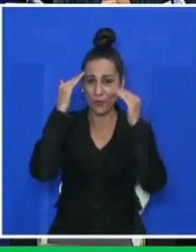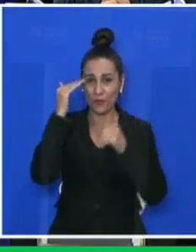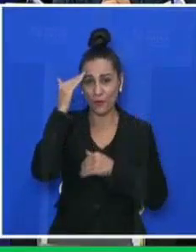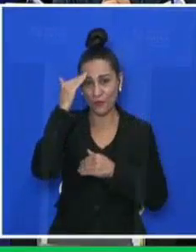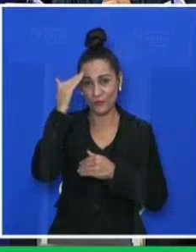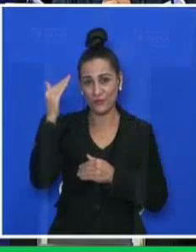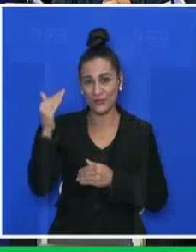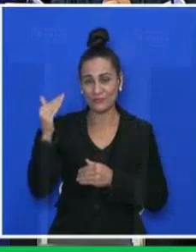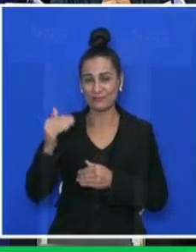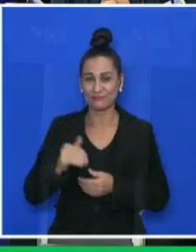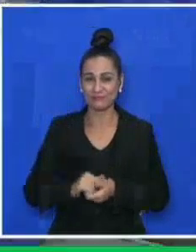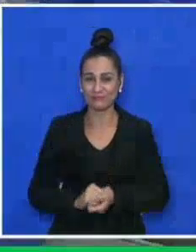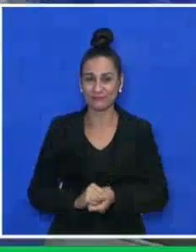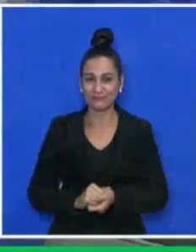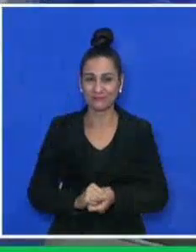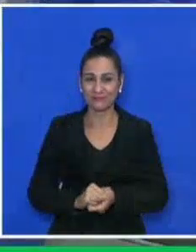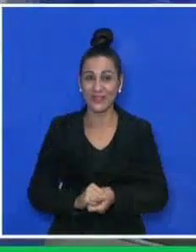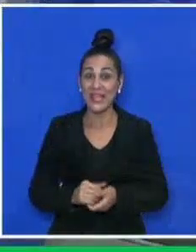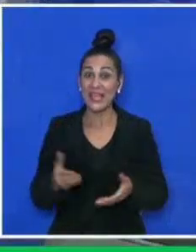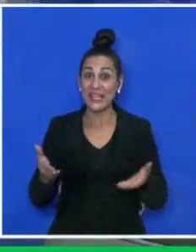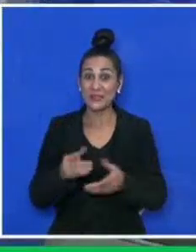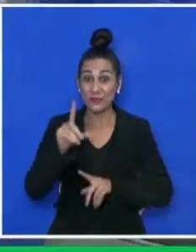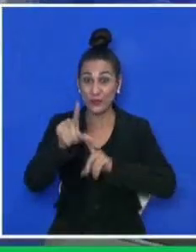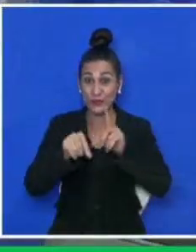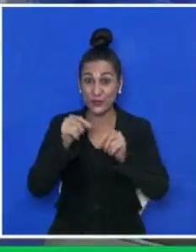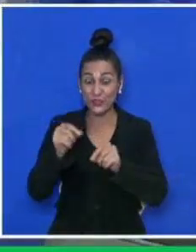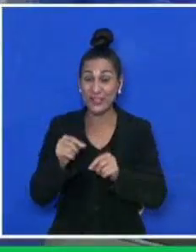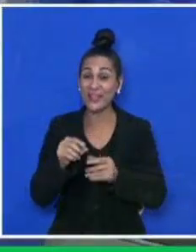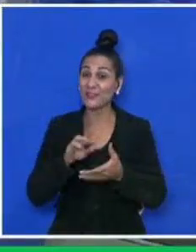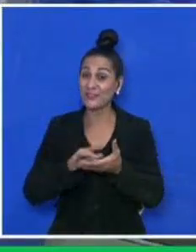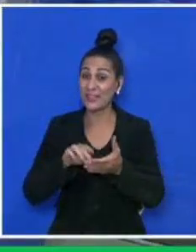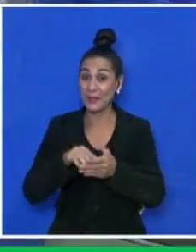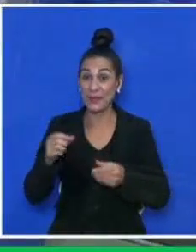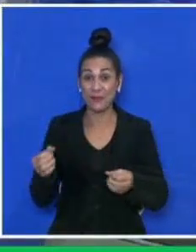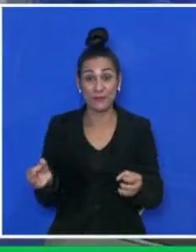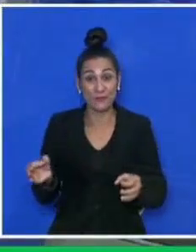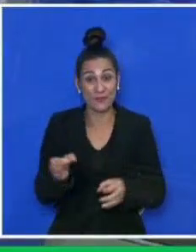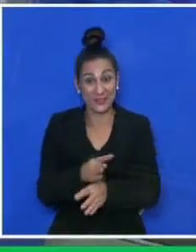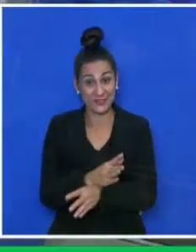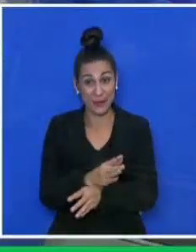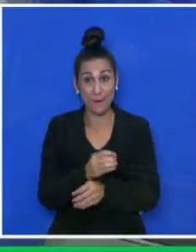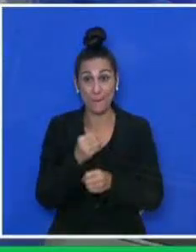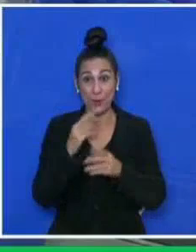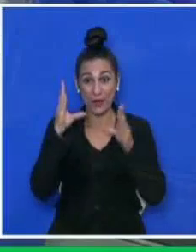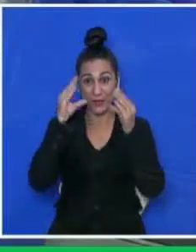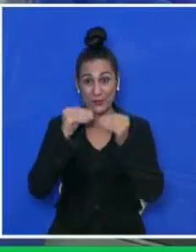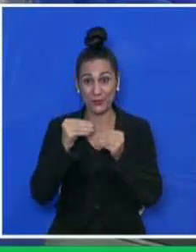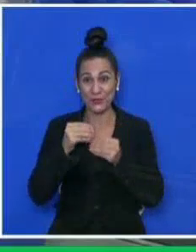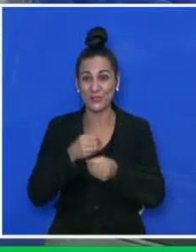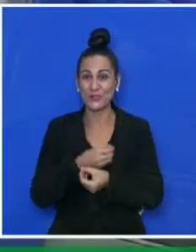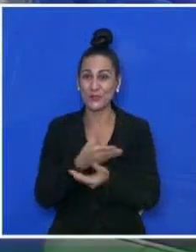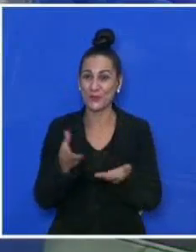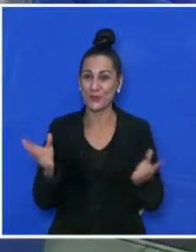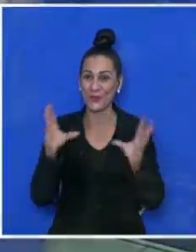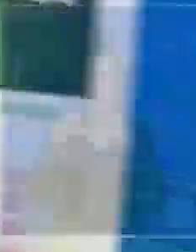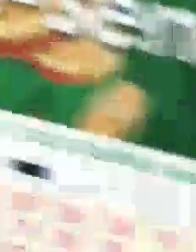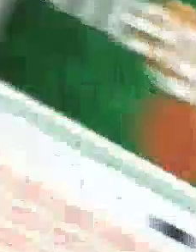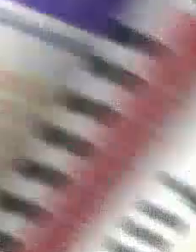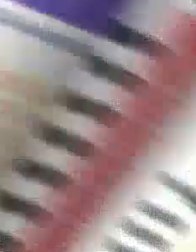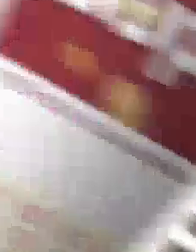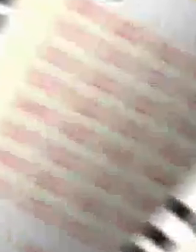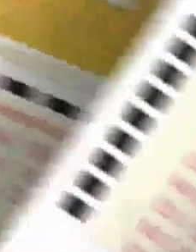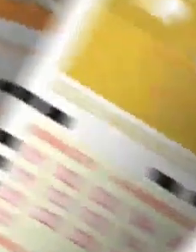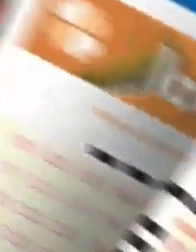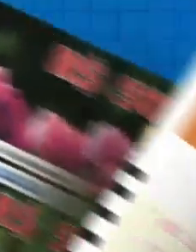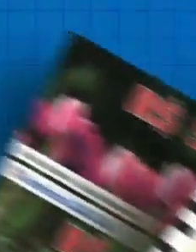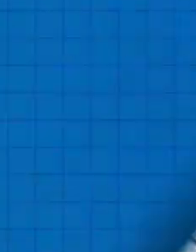Sim, confirmo. Muito obrigada. Esse foi o sorteio da Mega Sena. Eu vou ficando por aqui. Uma boa noite e boa sorte.